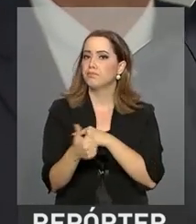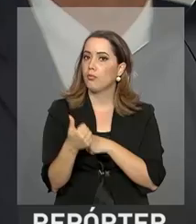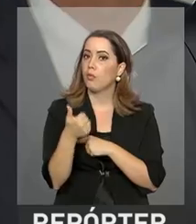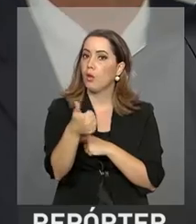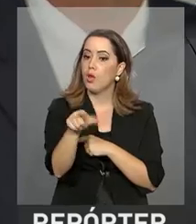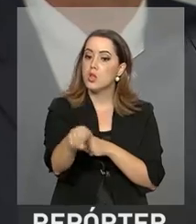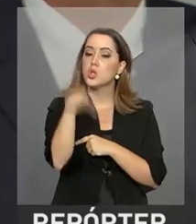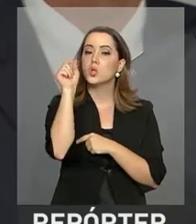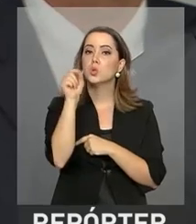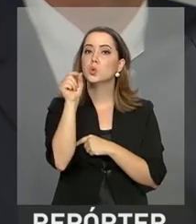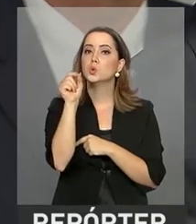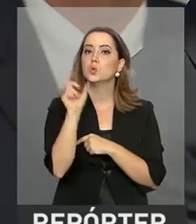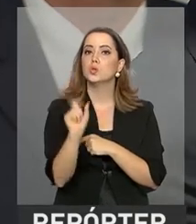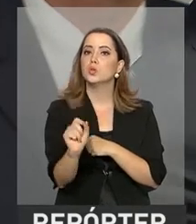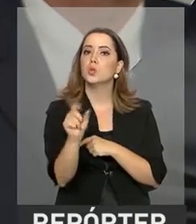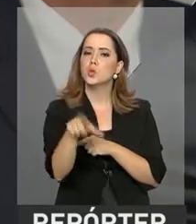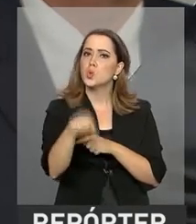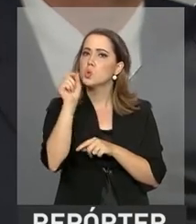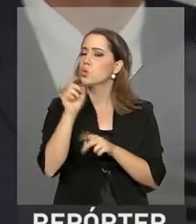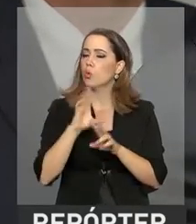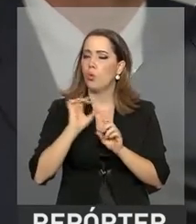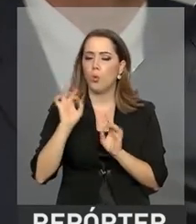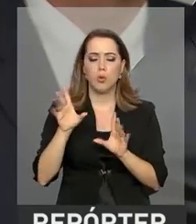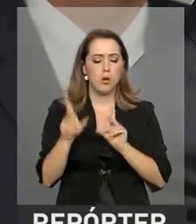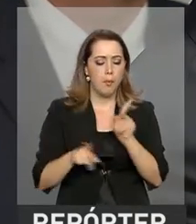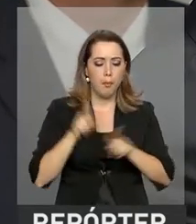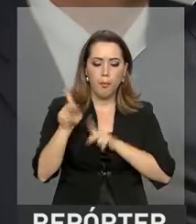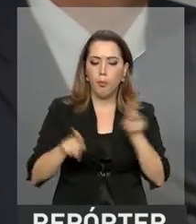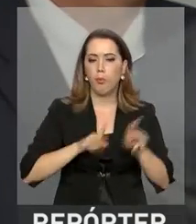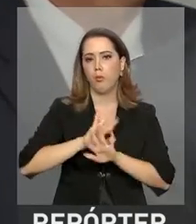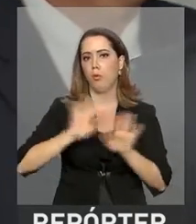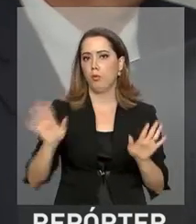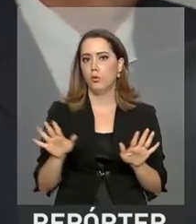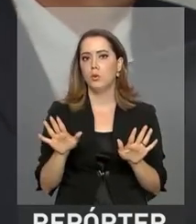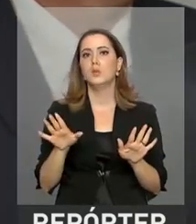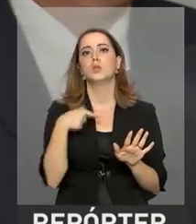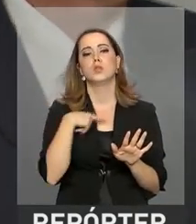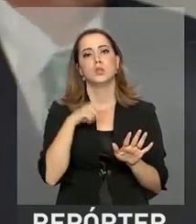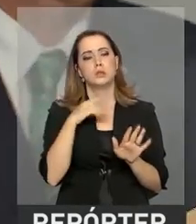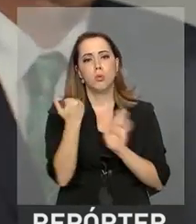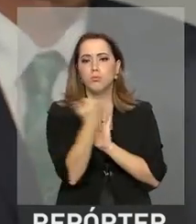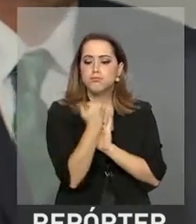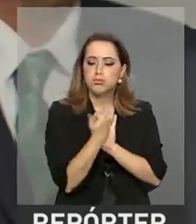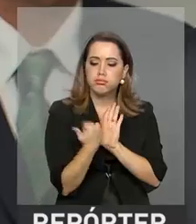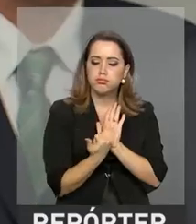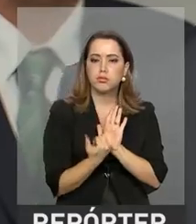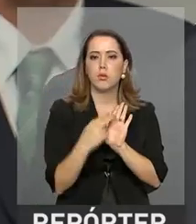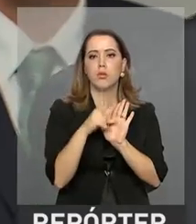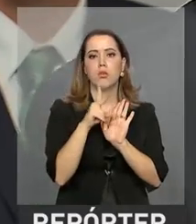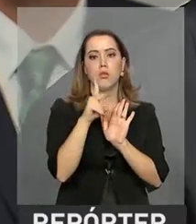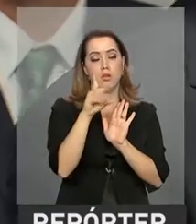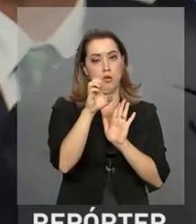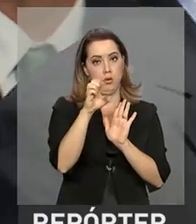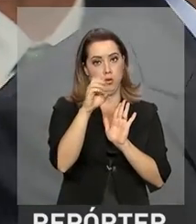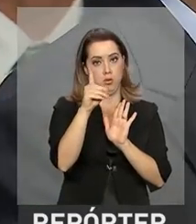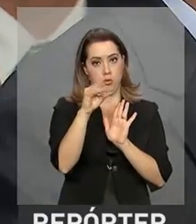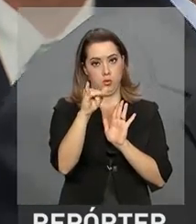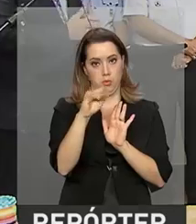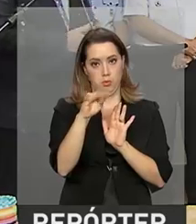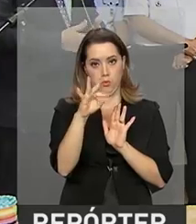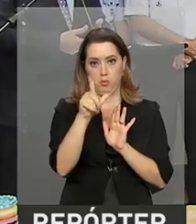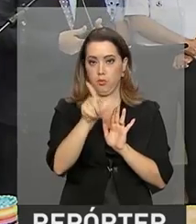são escolhidos de uma maneira absolutamente pública todos vocês foram escolhidos de uma maneira pública tiveram que passar para um edital tiveram que apresentar seus resultados foram